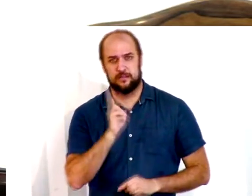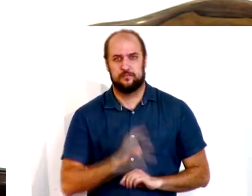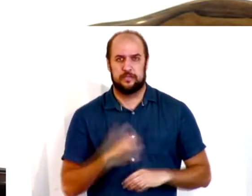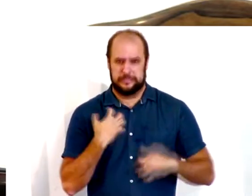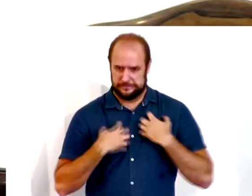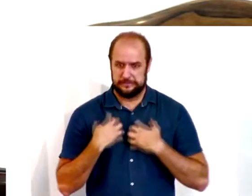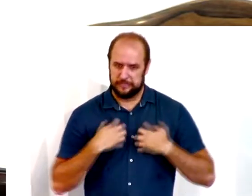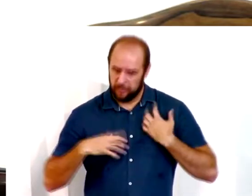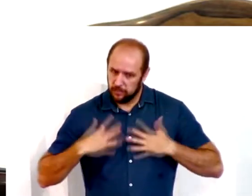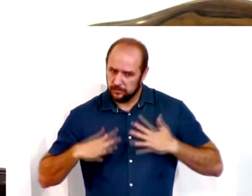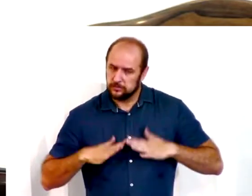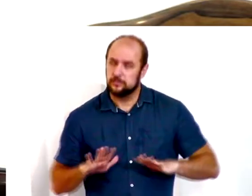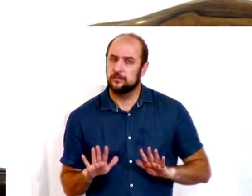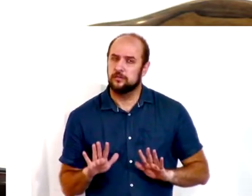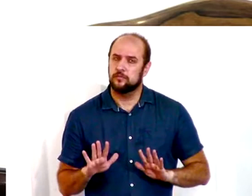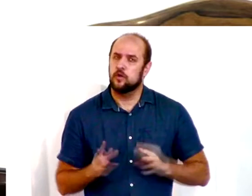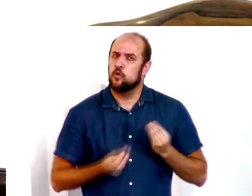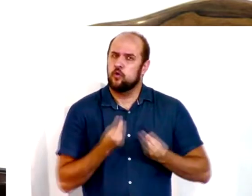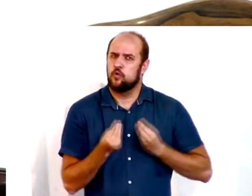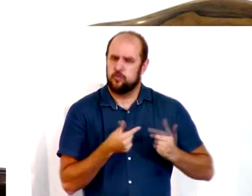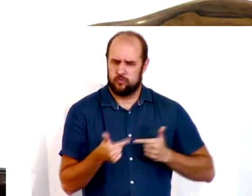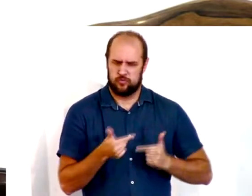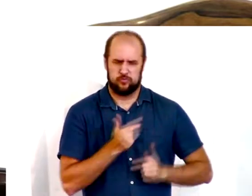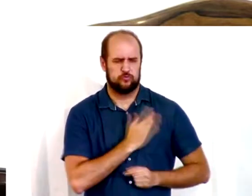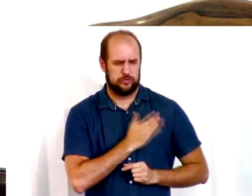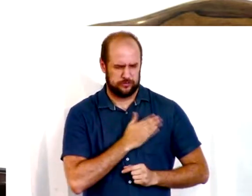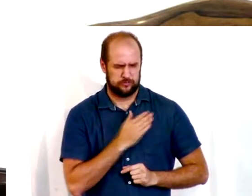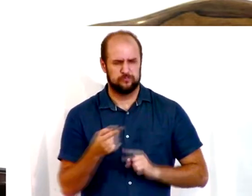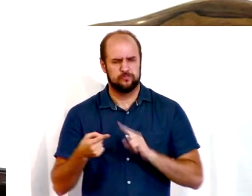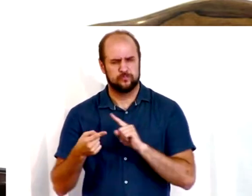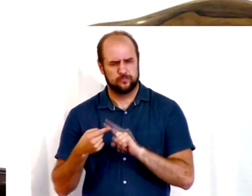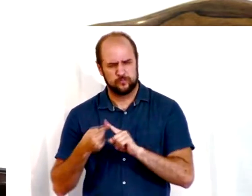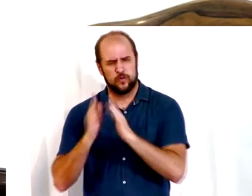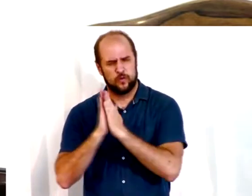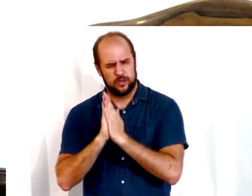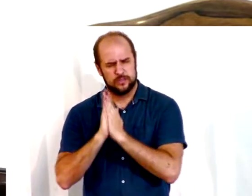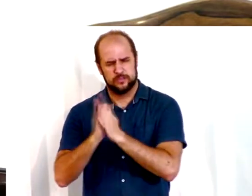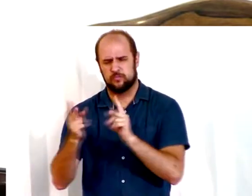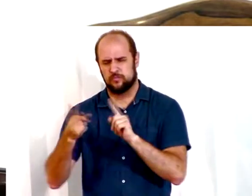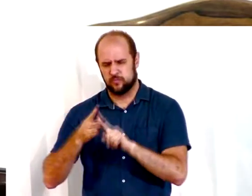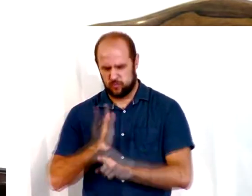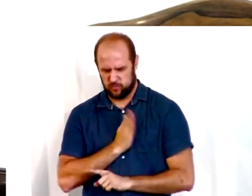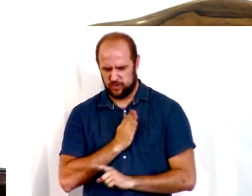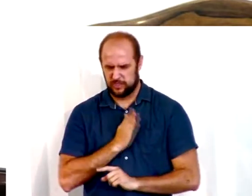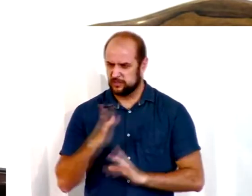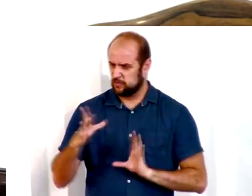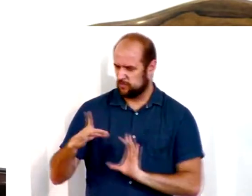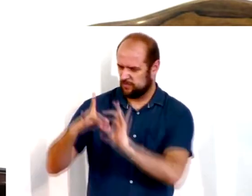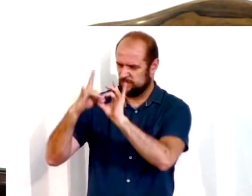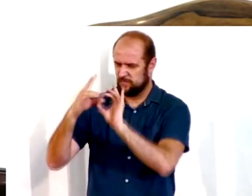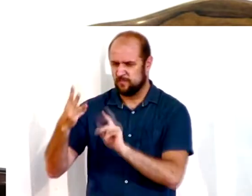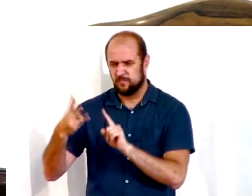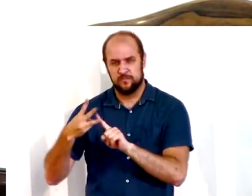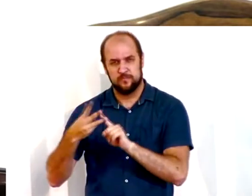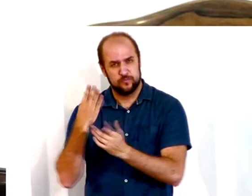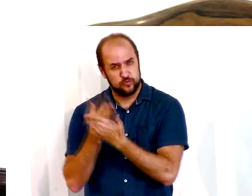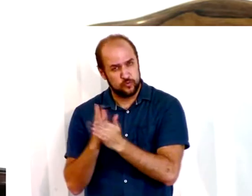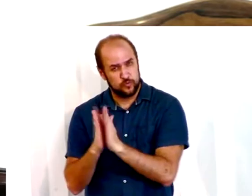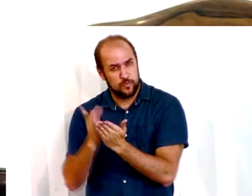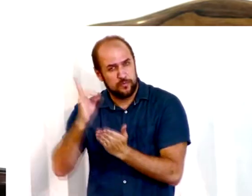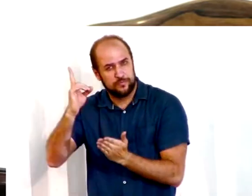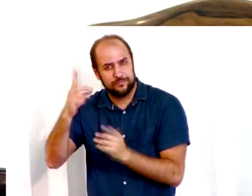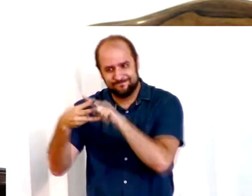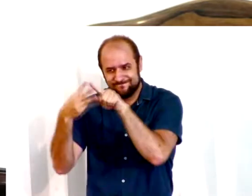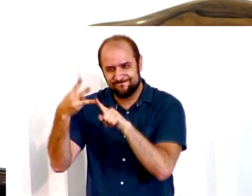ansiedade: oração com ações de graças, pensamentos cativos a Deus e a prática da palavra. Se essas três coisas são evidenciadas na minha vida, eu